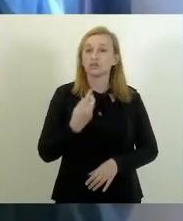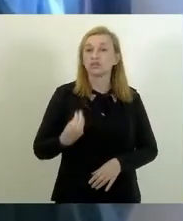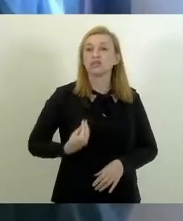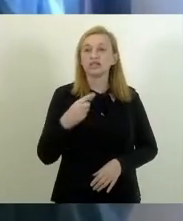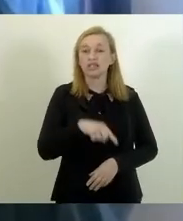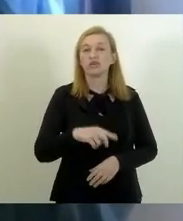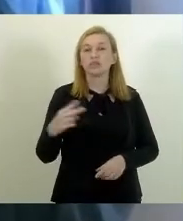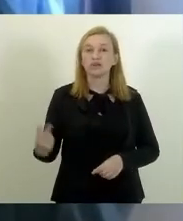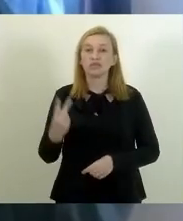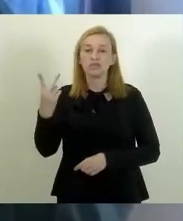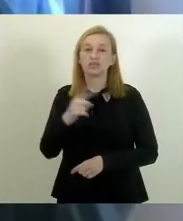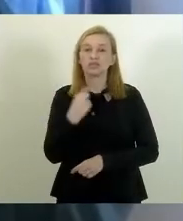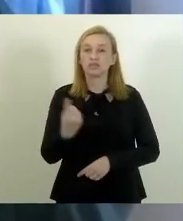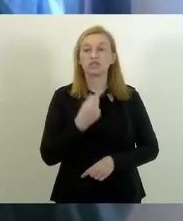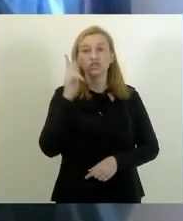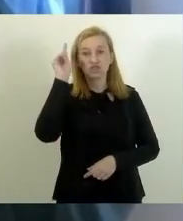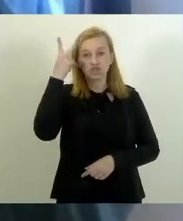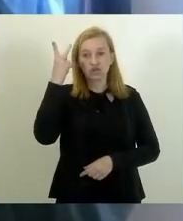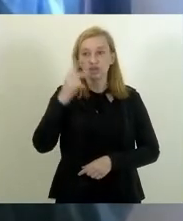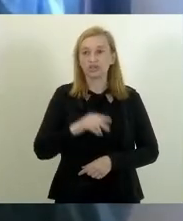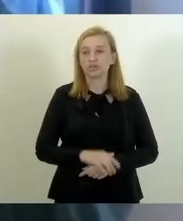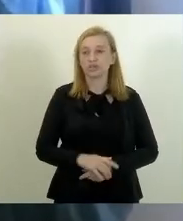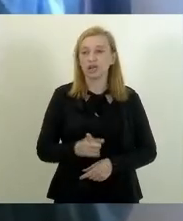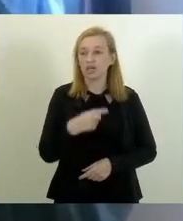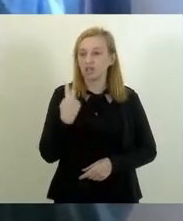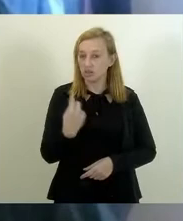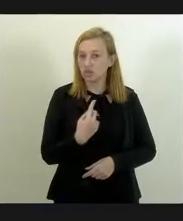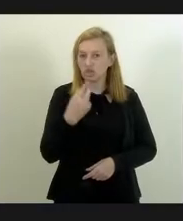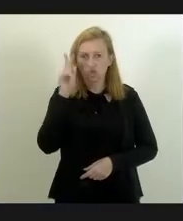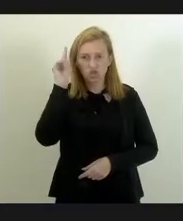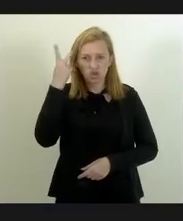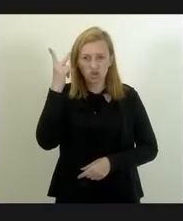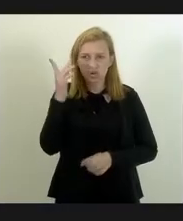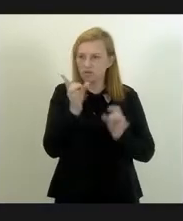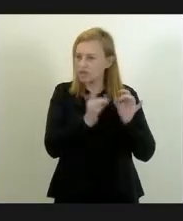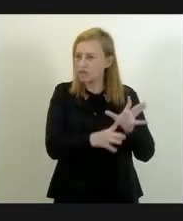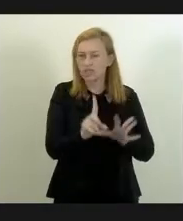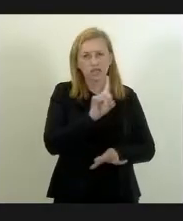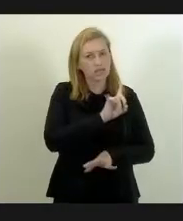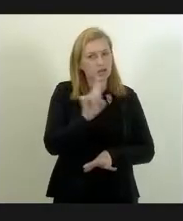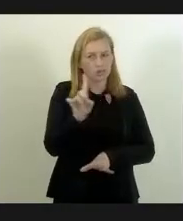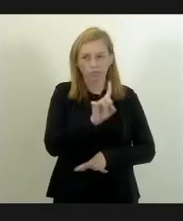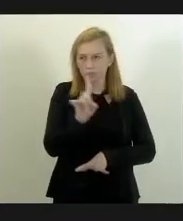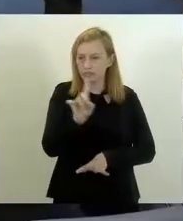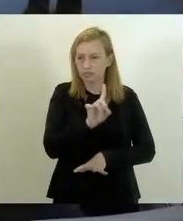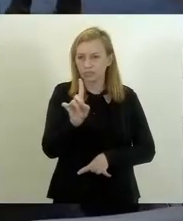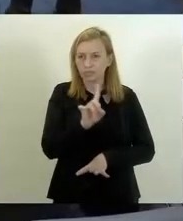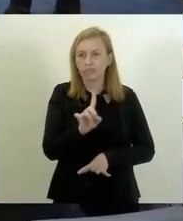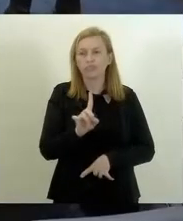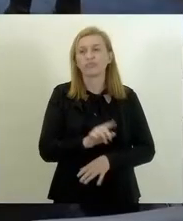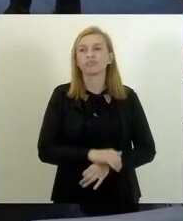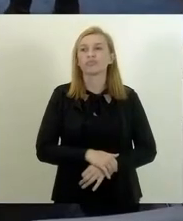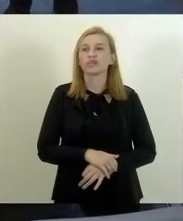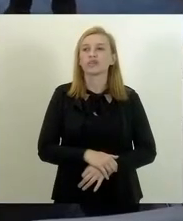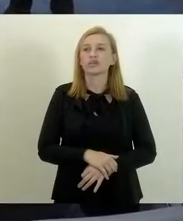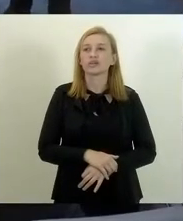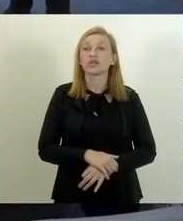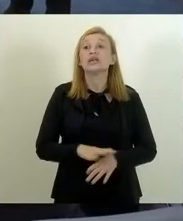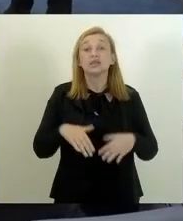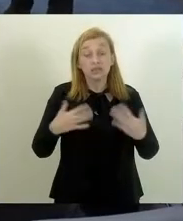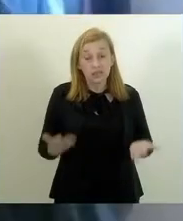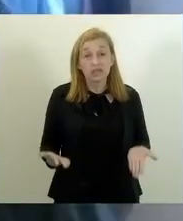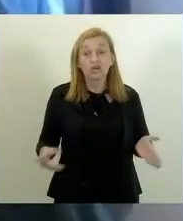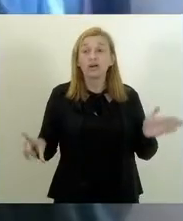preservar a nossa história. A nossa história não pode ser vendida na cepa da feira, de forma alguma. Então,